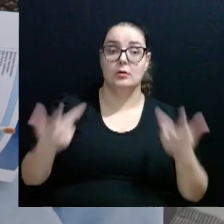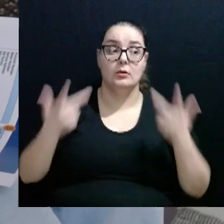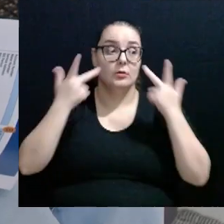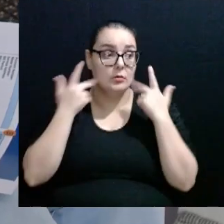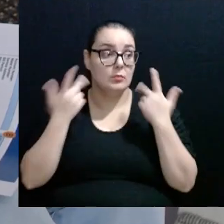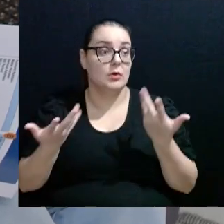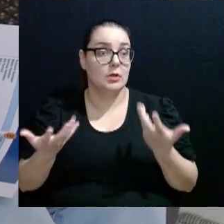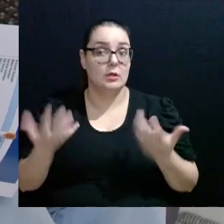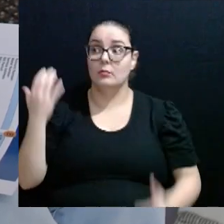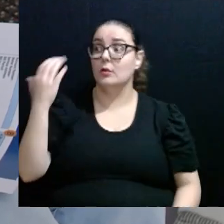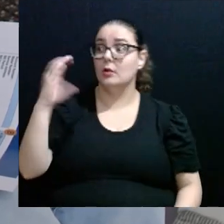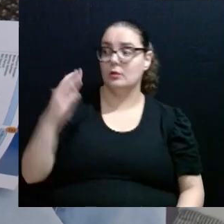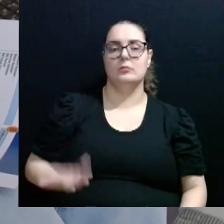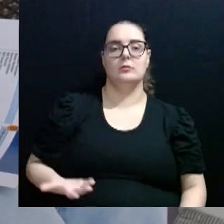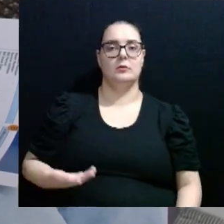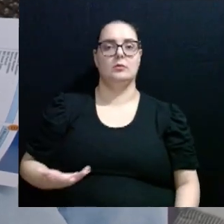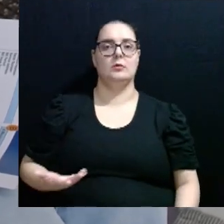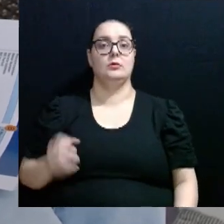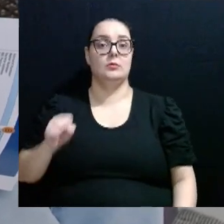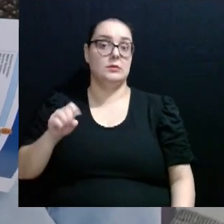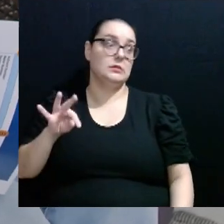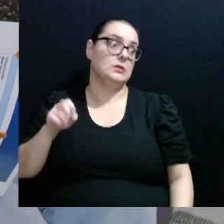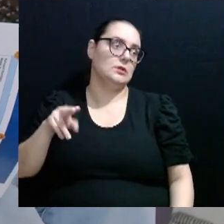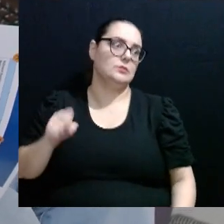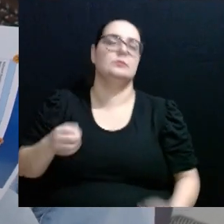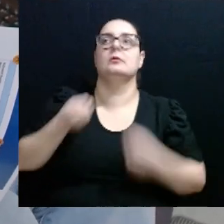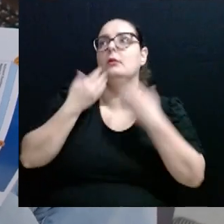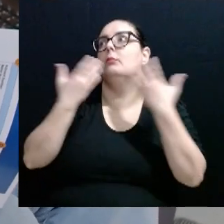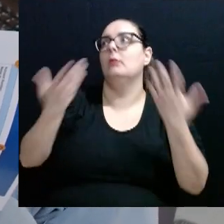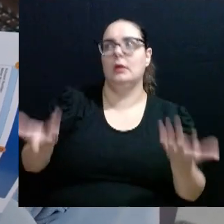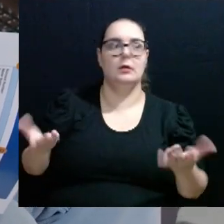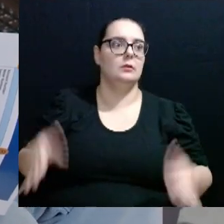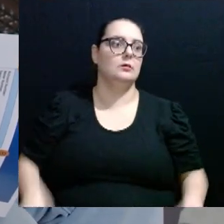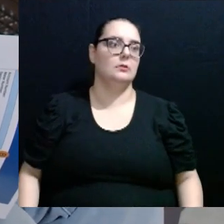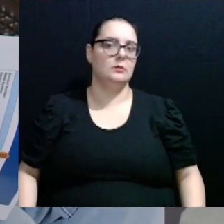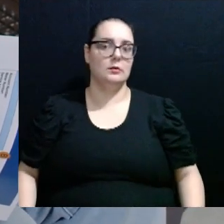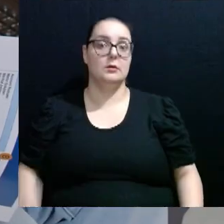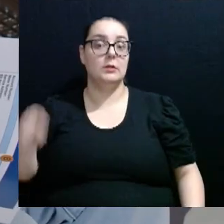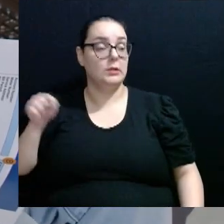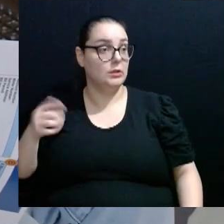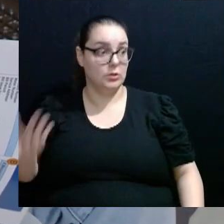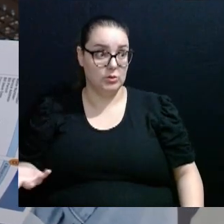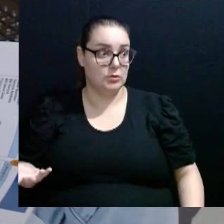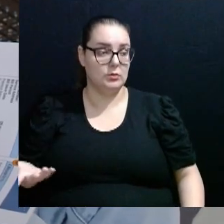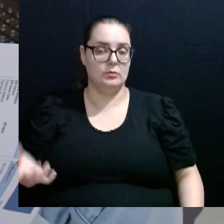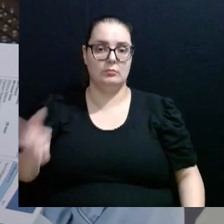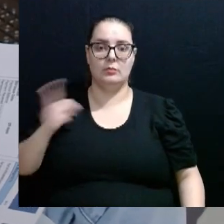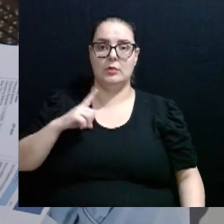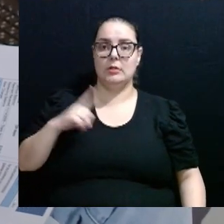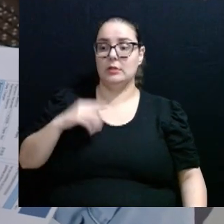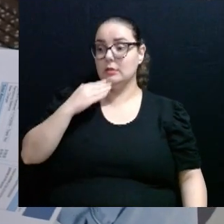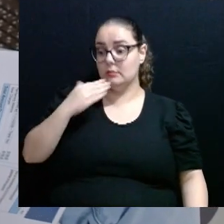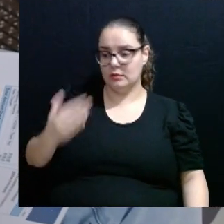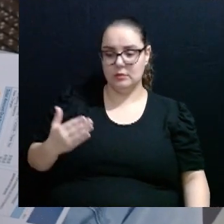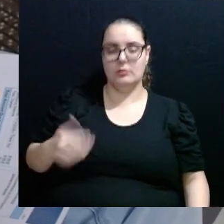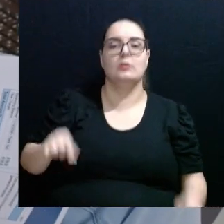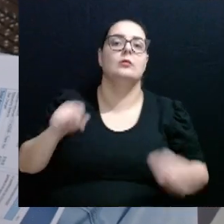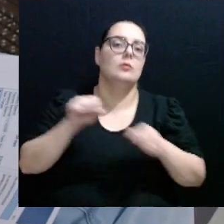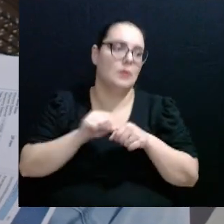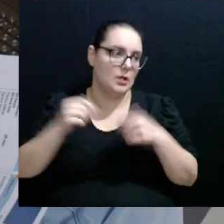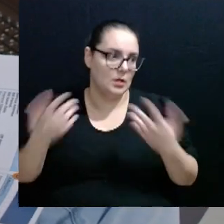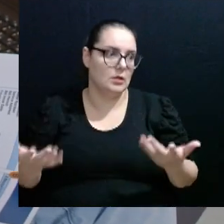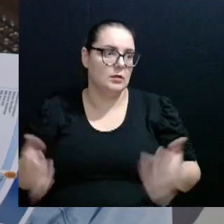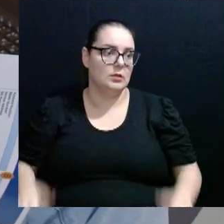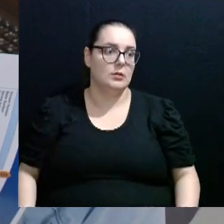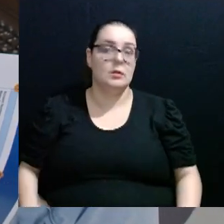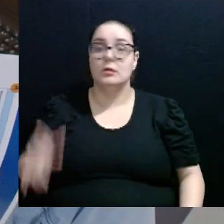elas estão no status, que estão bem, né? E isso, para que você tenha essa demanda, faz com que você não consiga